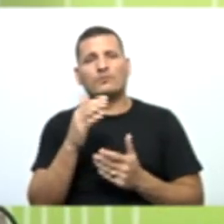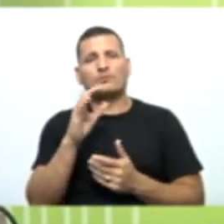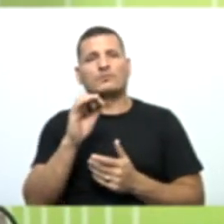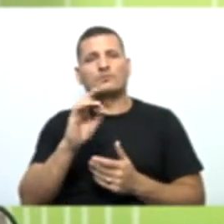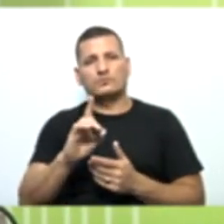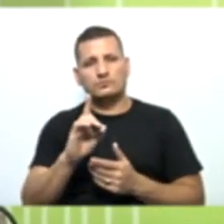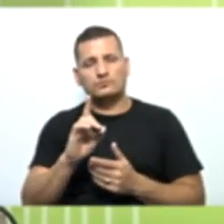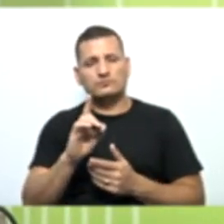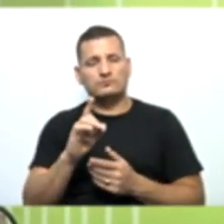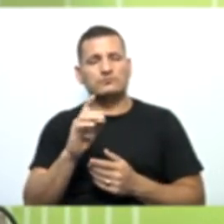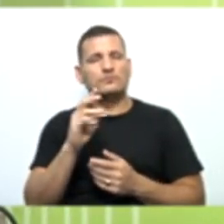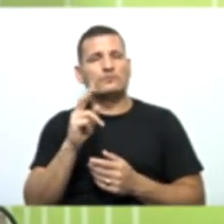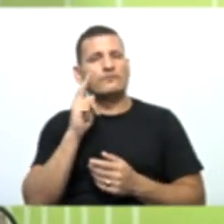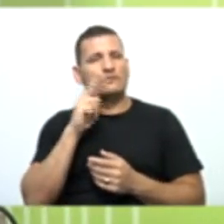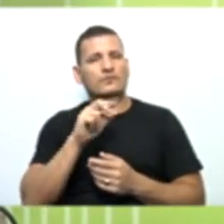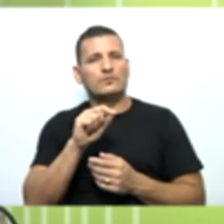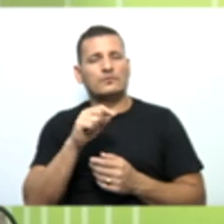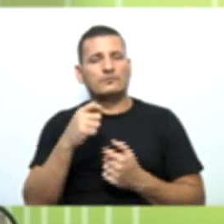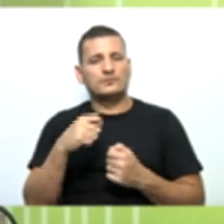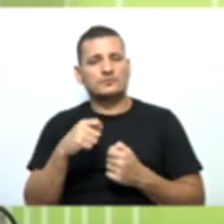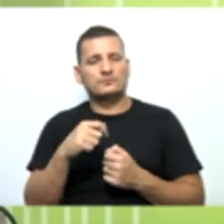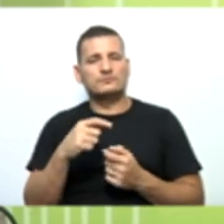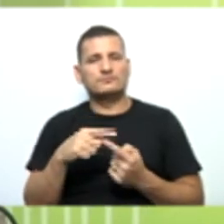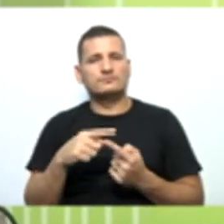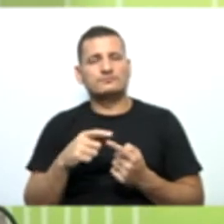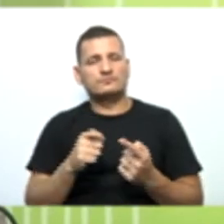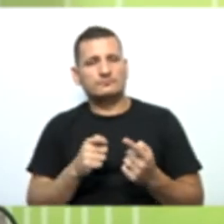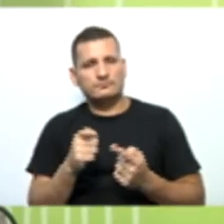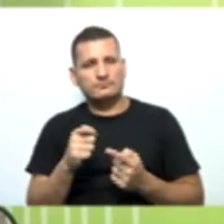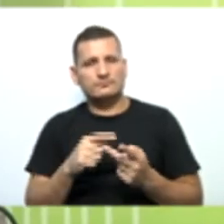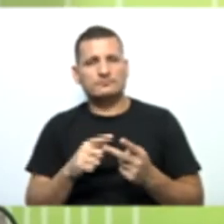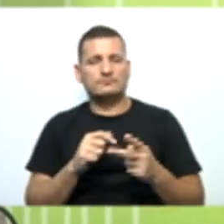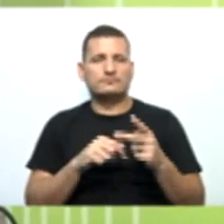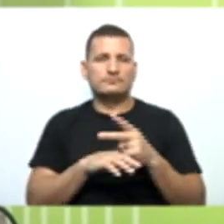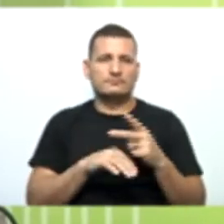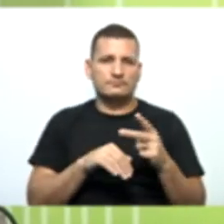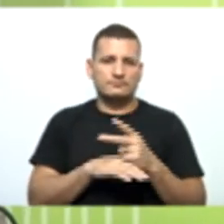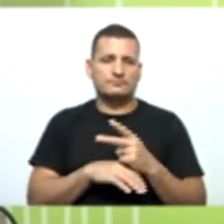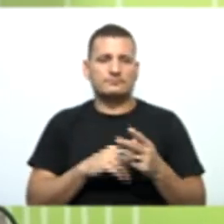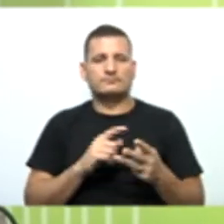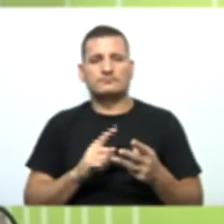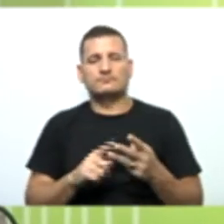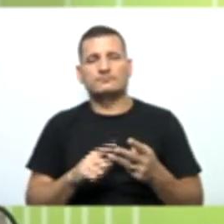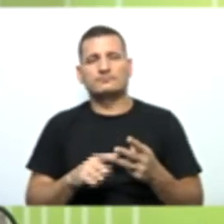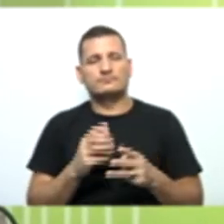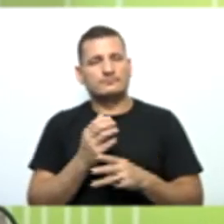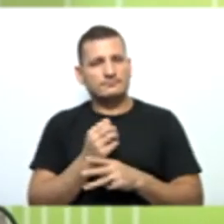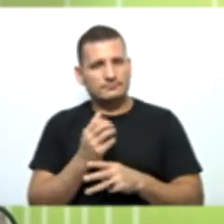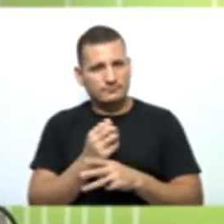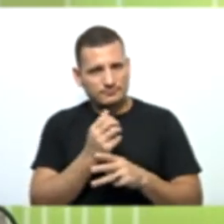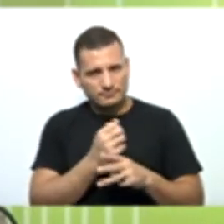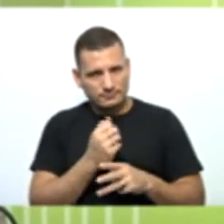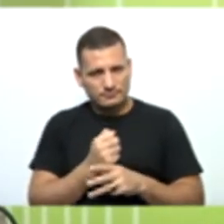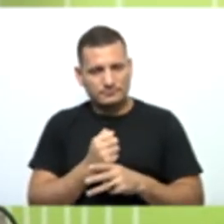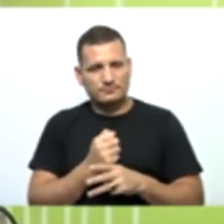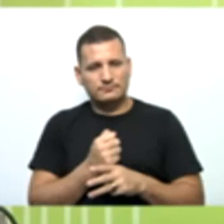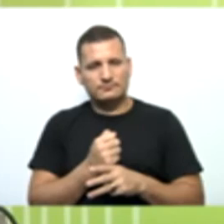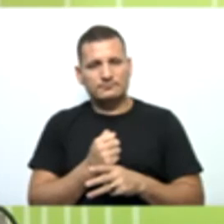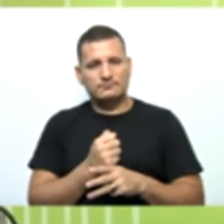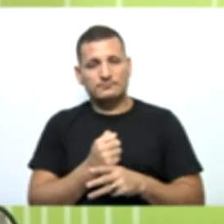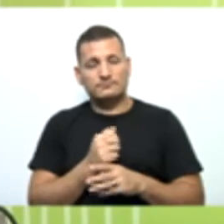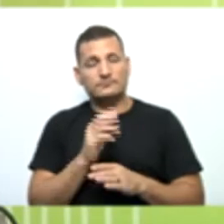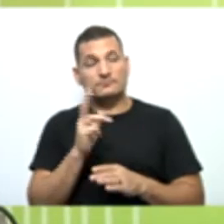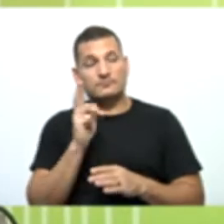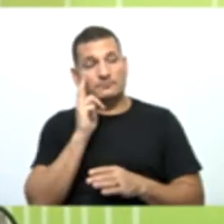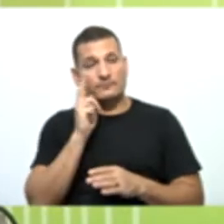ver o que precisa, vai ter que ter controle, vai ter que inserção, vai ter que ter cálculo, enfim, ele identificou quais foram